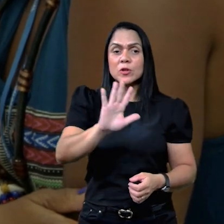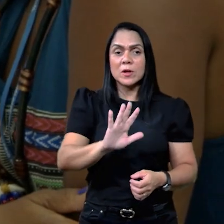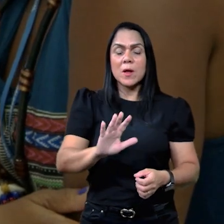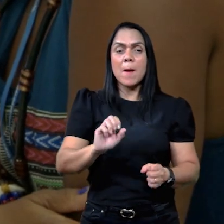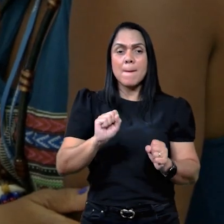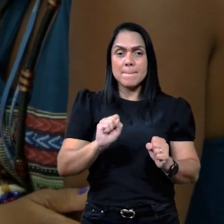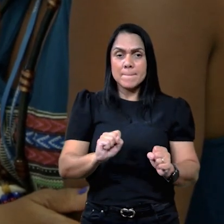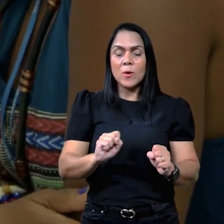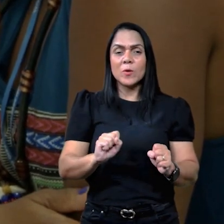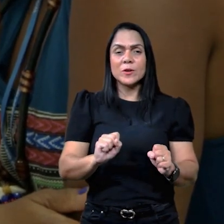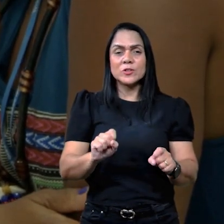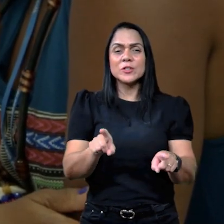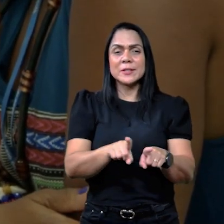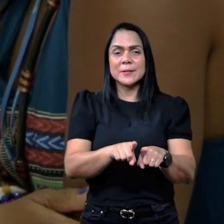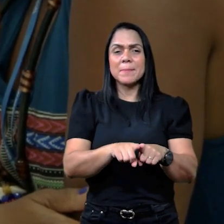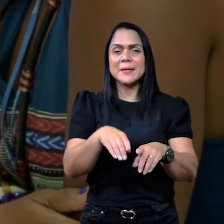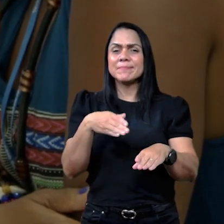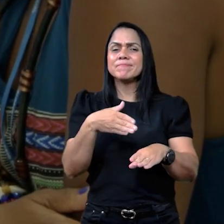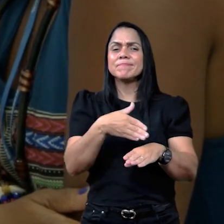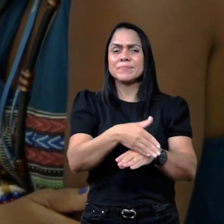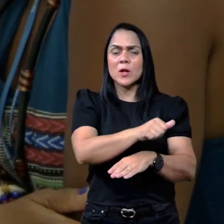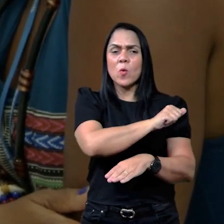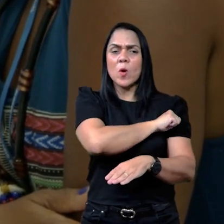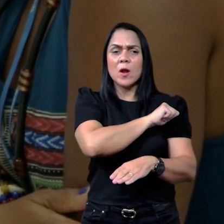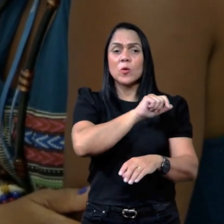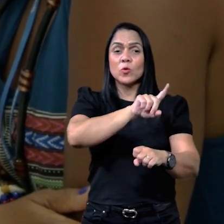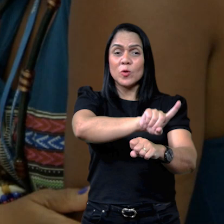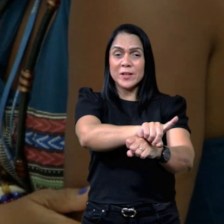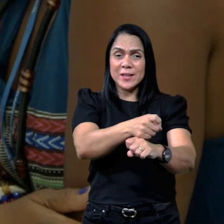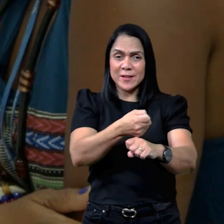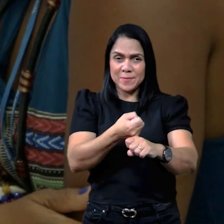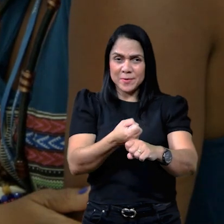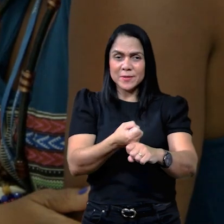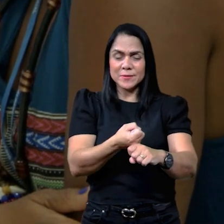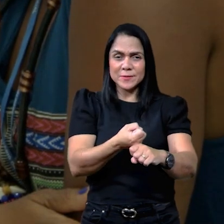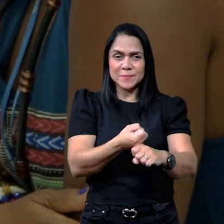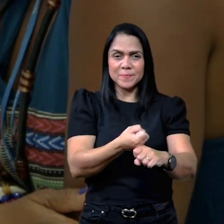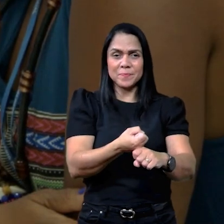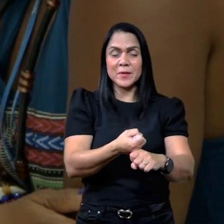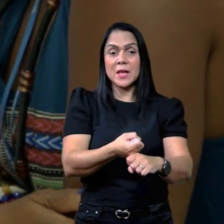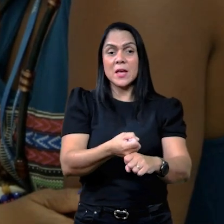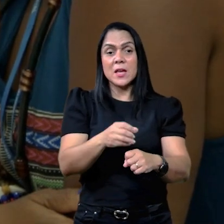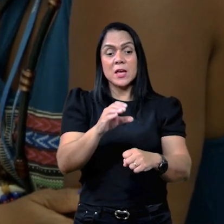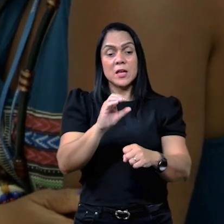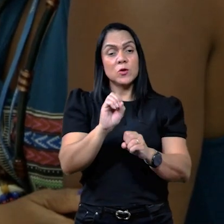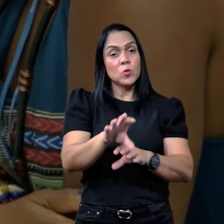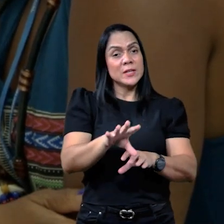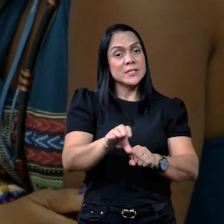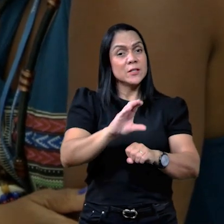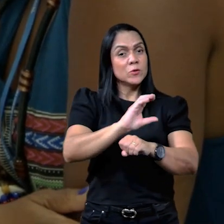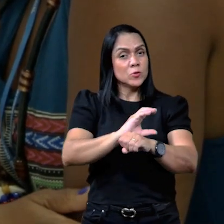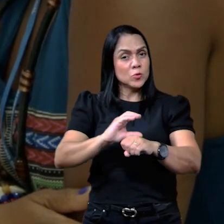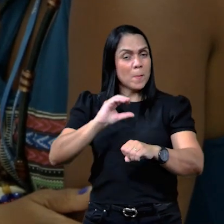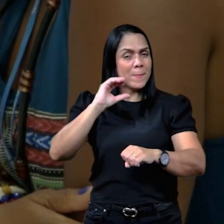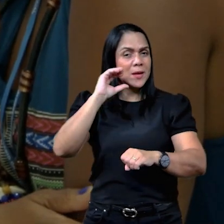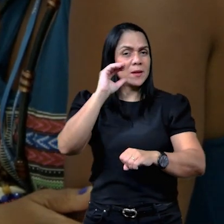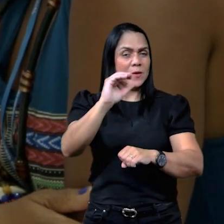ser acessado pelo estudante quilombola. E no ensino superior tem a Bolsa Permanência,